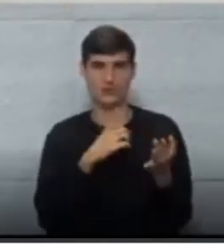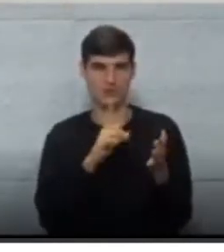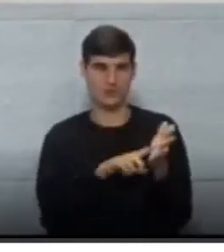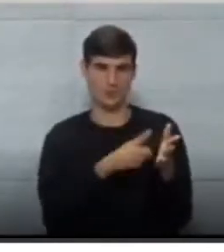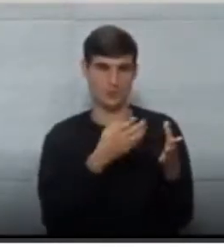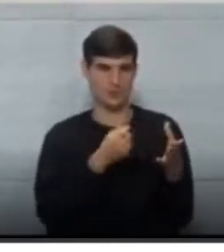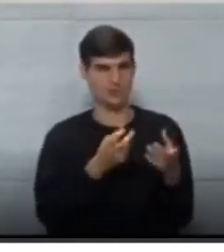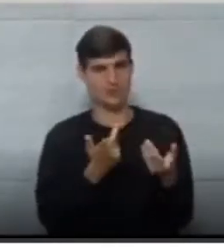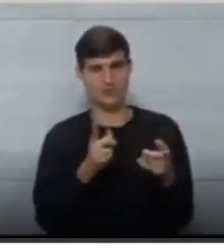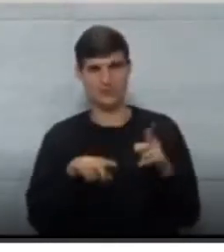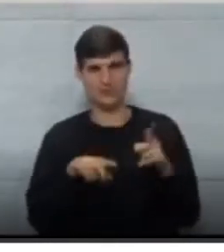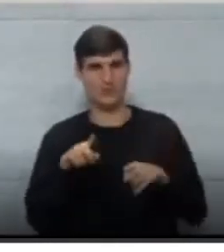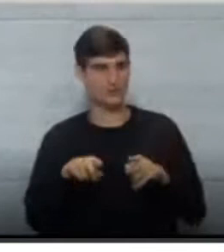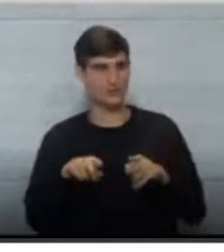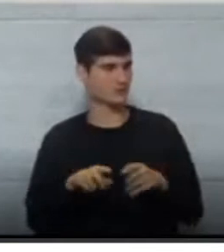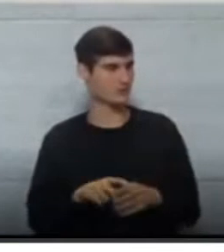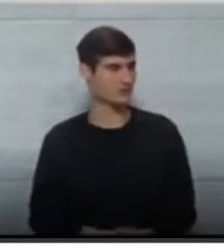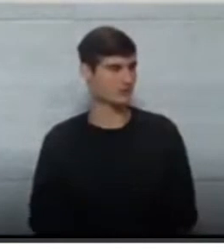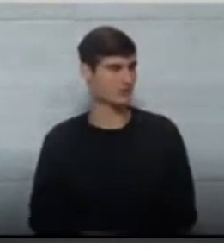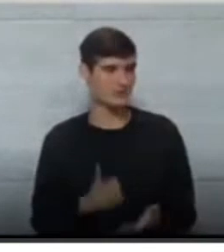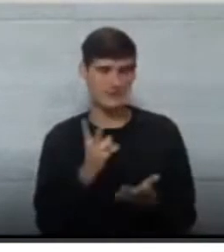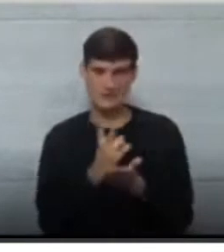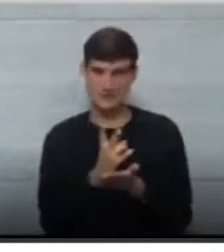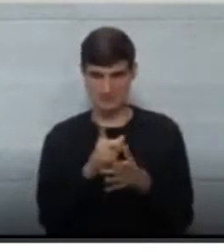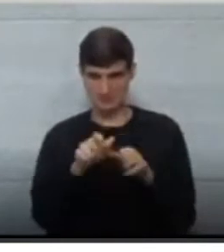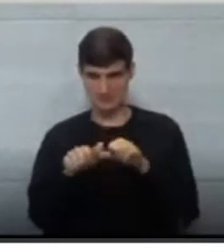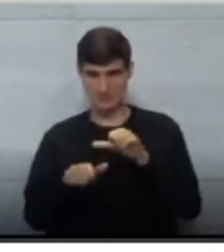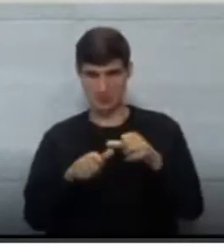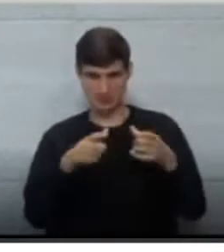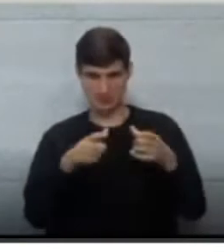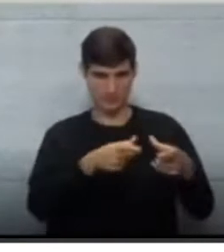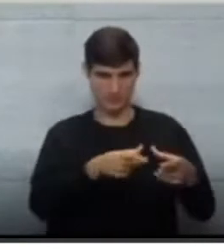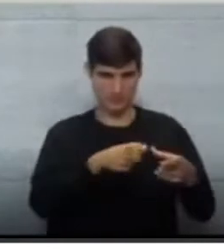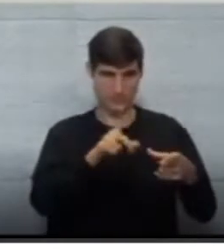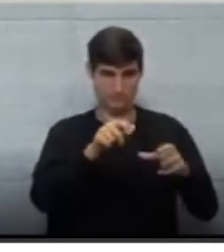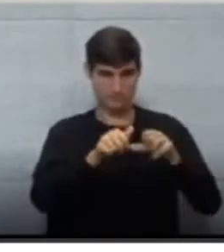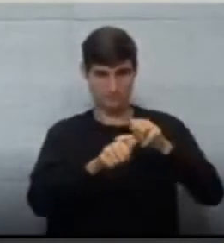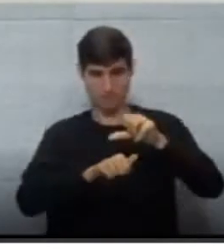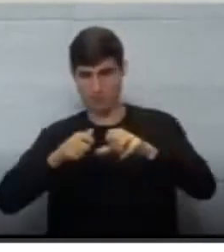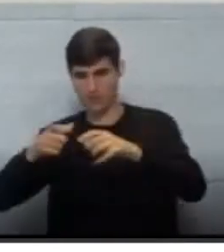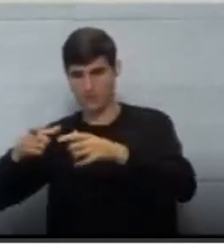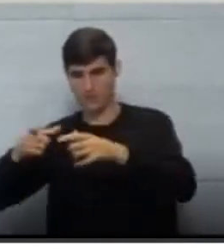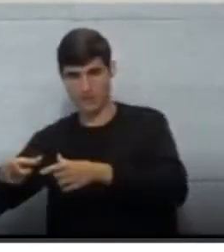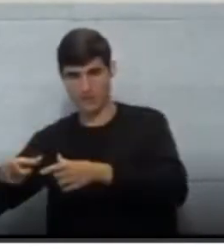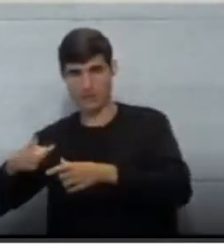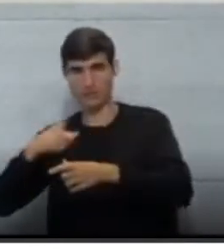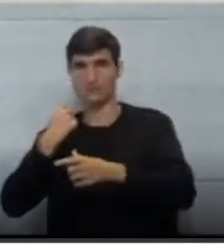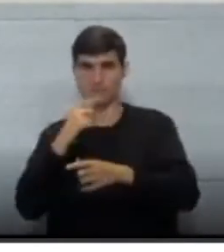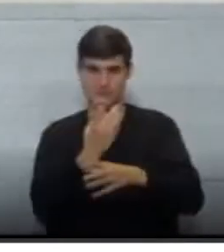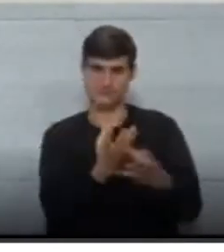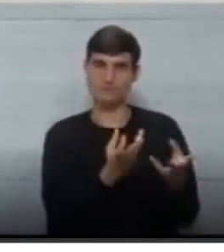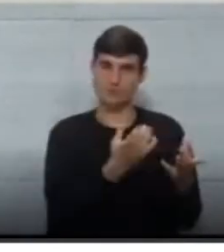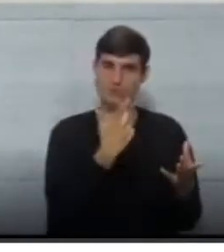analisando. De uma placa para outra, sempre faça a esterilização da alça de Drygalski, então, passa ali na